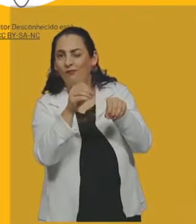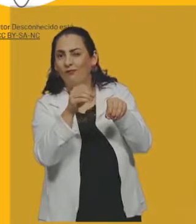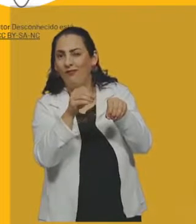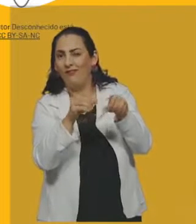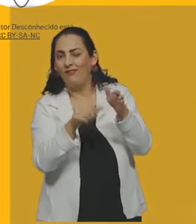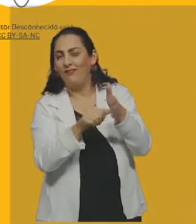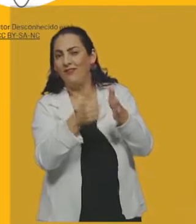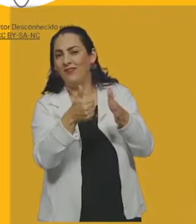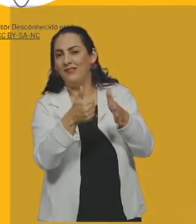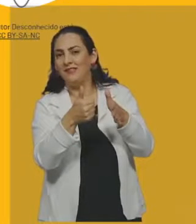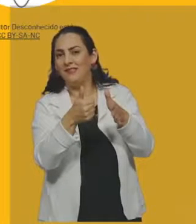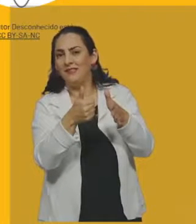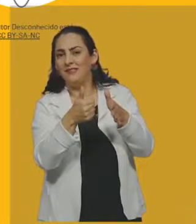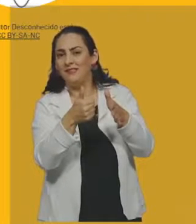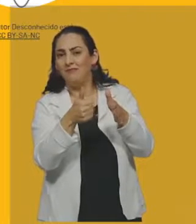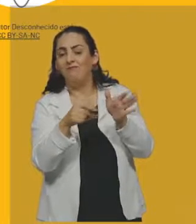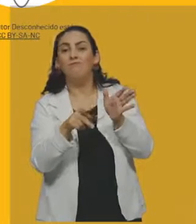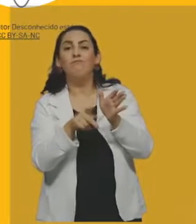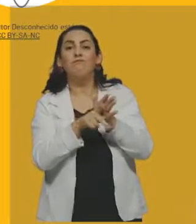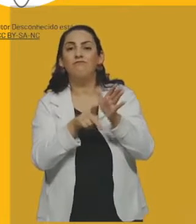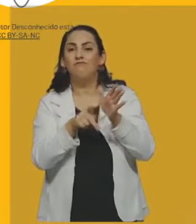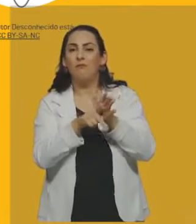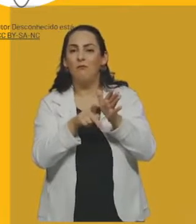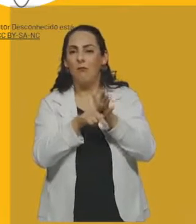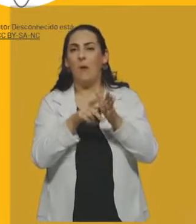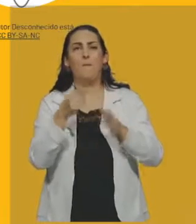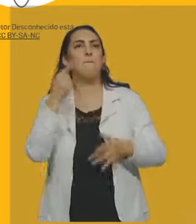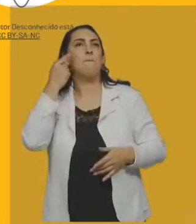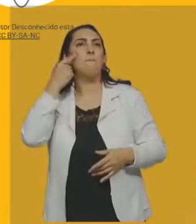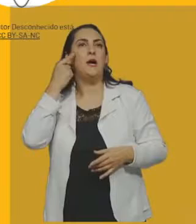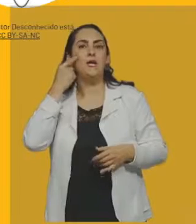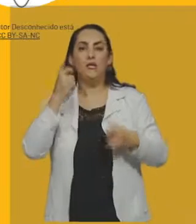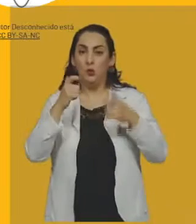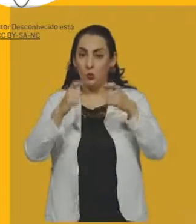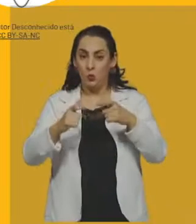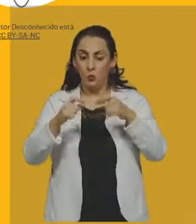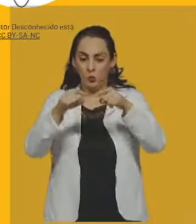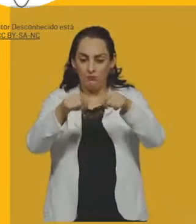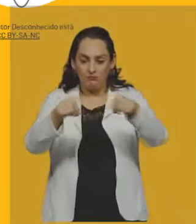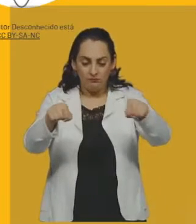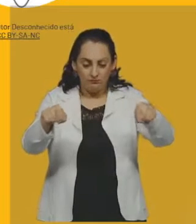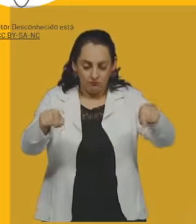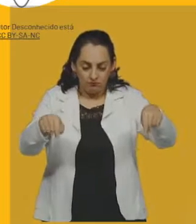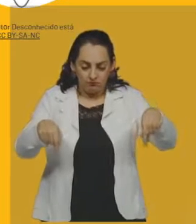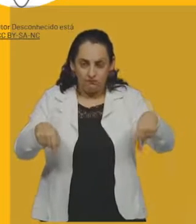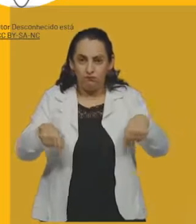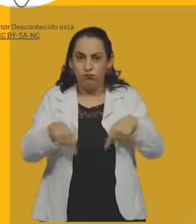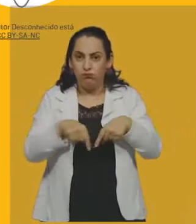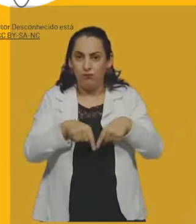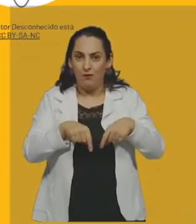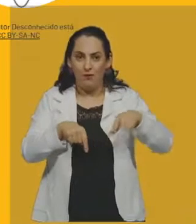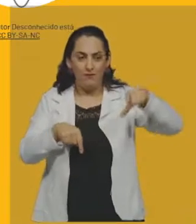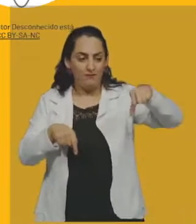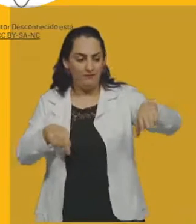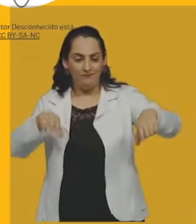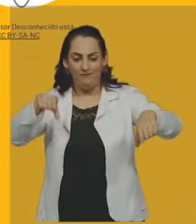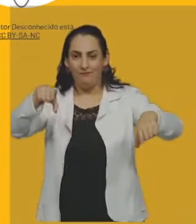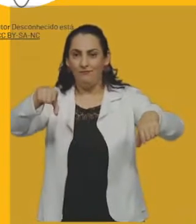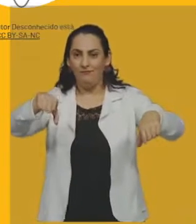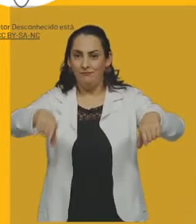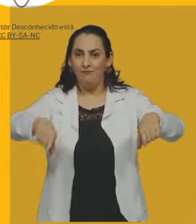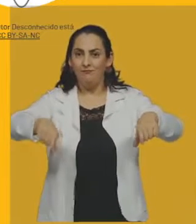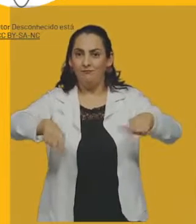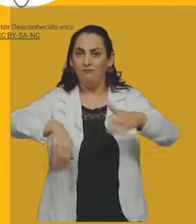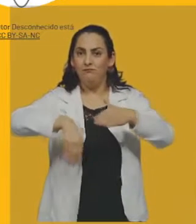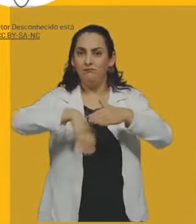no centro de um estádio de futebol. Então, a pulga seria o meu núcleo, enquanto que o estádio